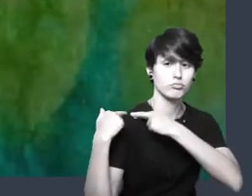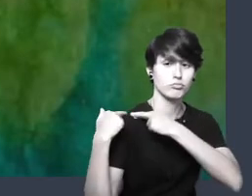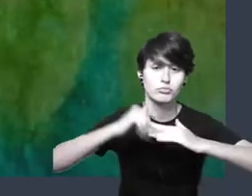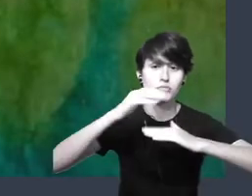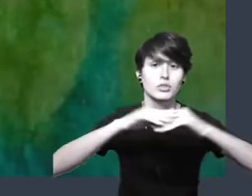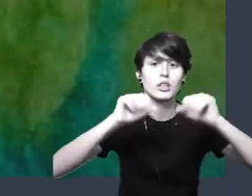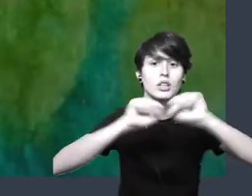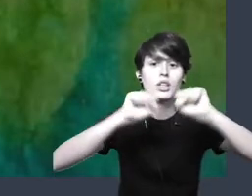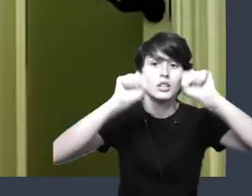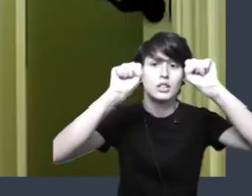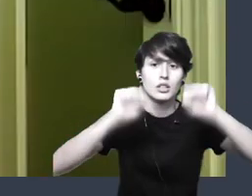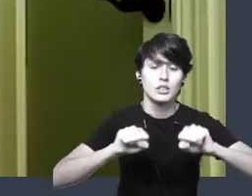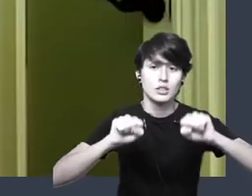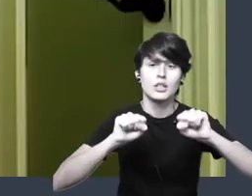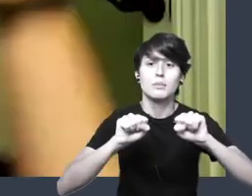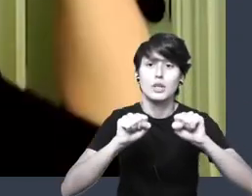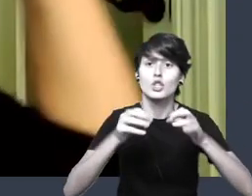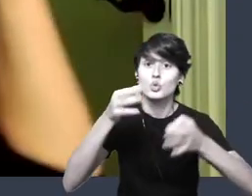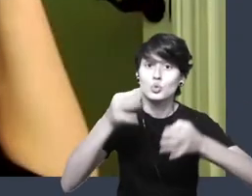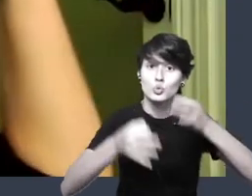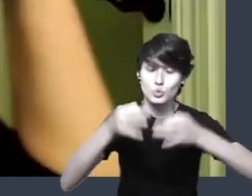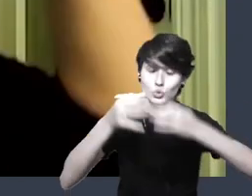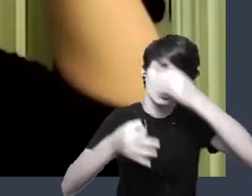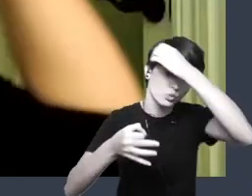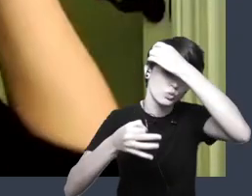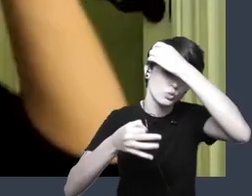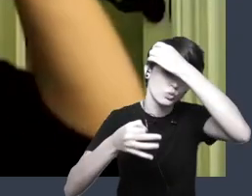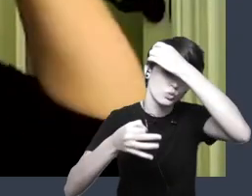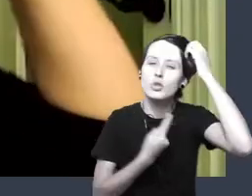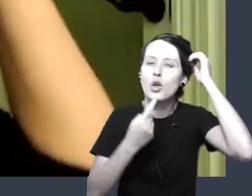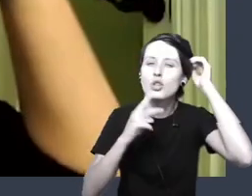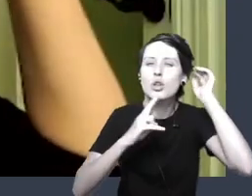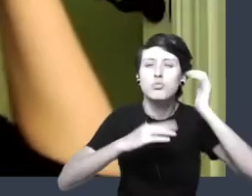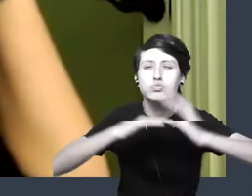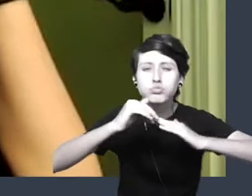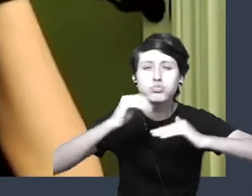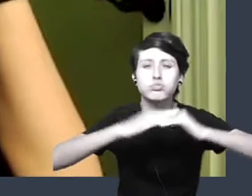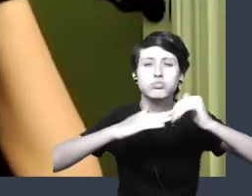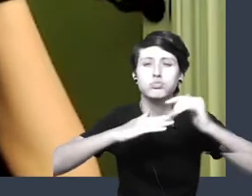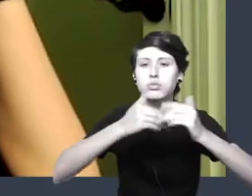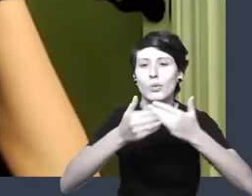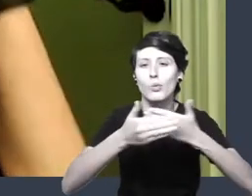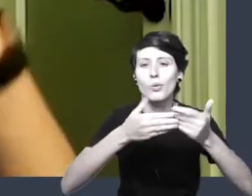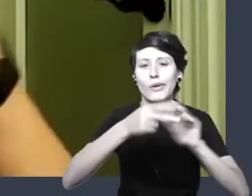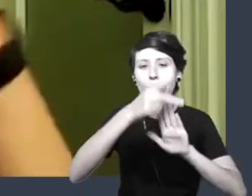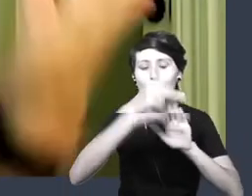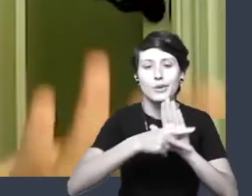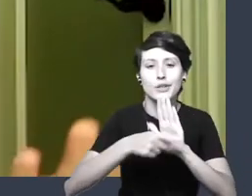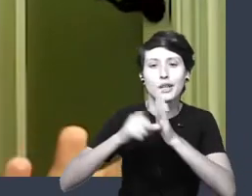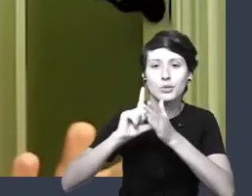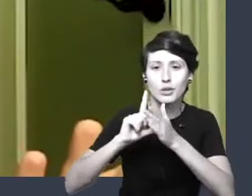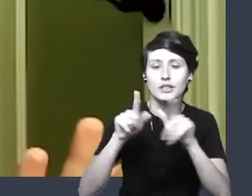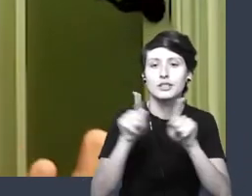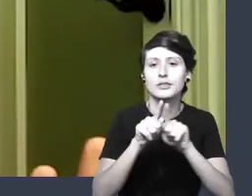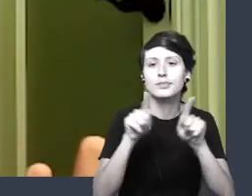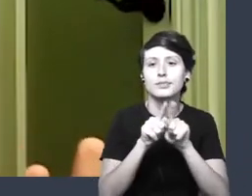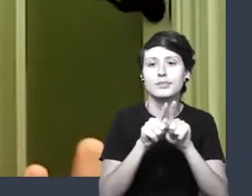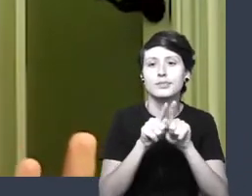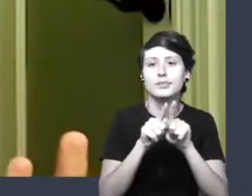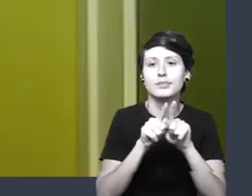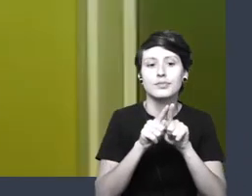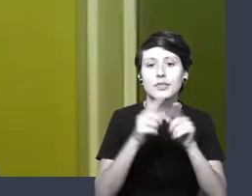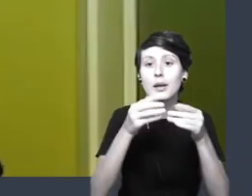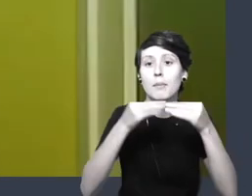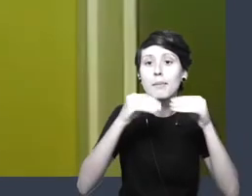sejam justos. Ninguém que construiu qualquer um dos projetos que eu mencionei antes pretendia prejudicar as